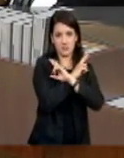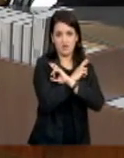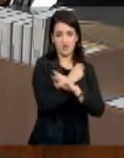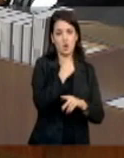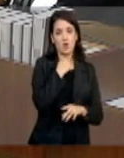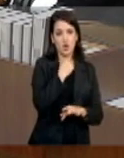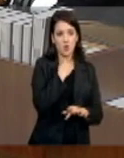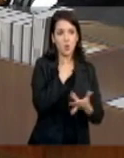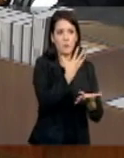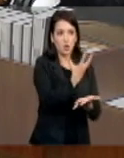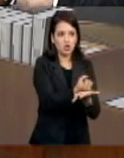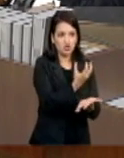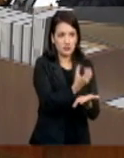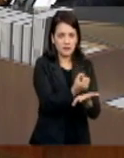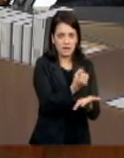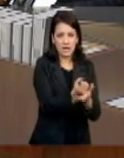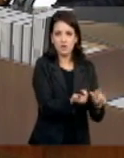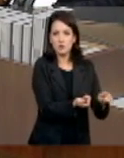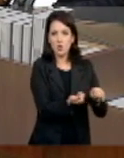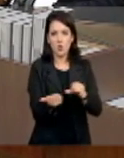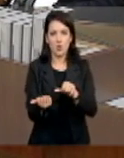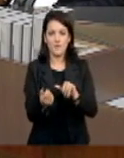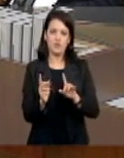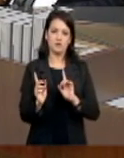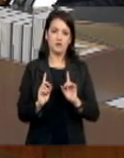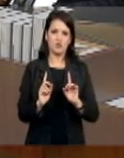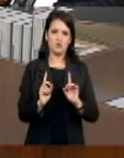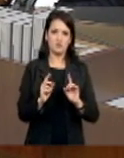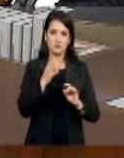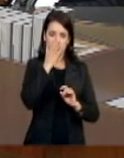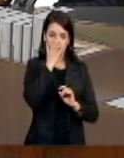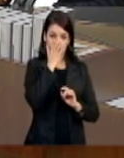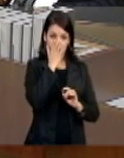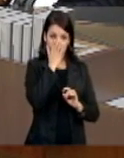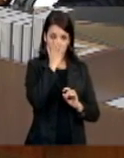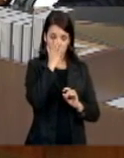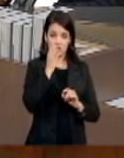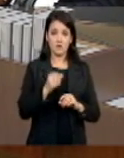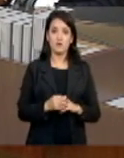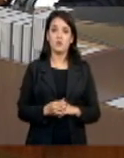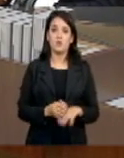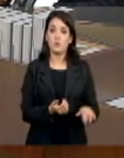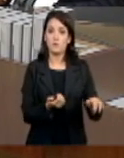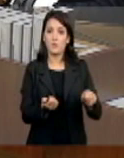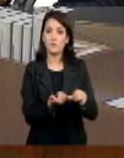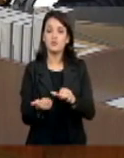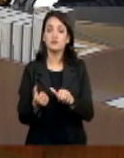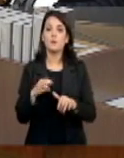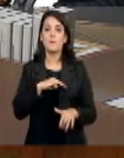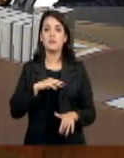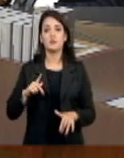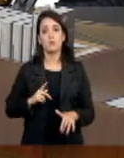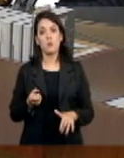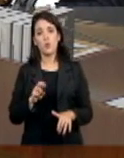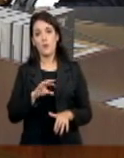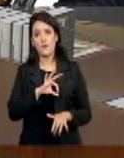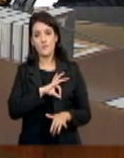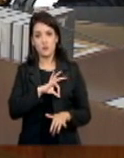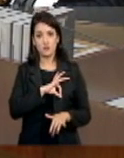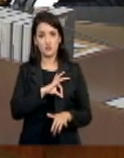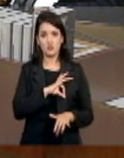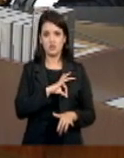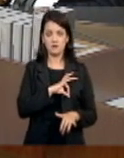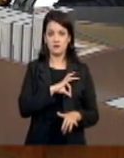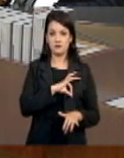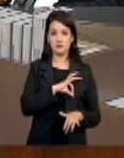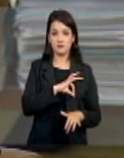dados que ela obteve de instituições financeiras compartilhar esses dados com o ministério público ou com a polícia judiciária enfim